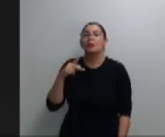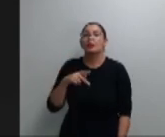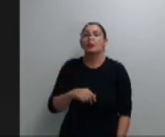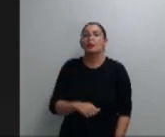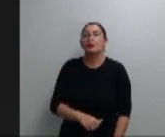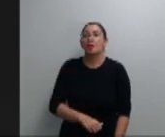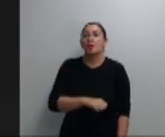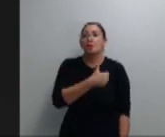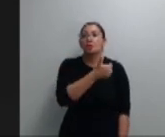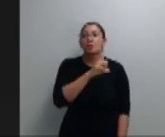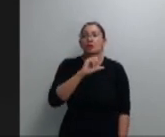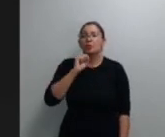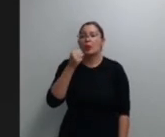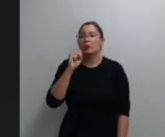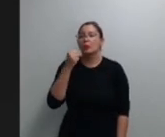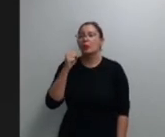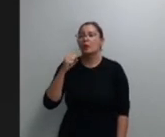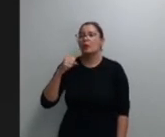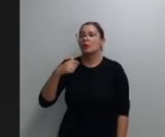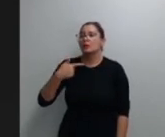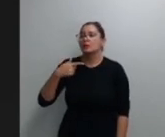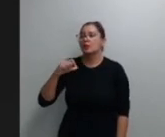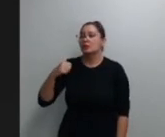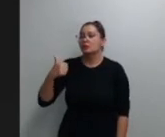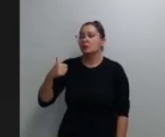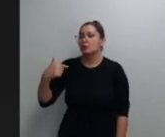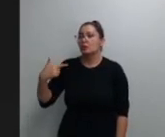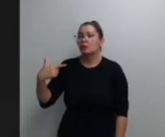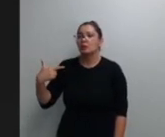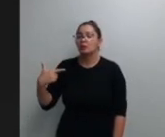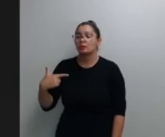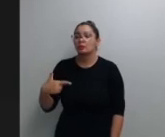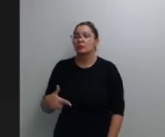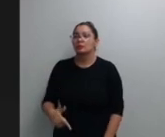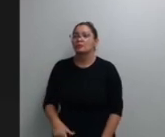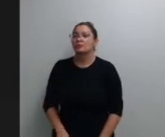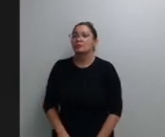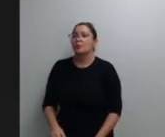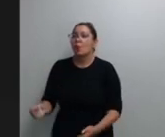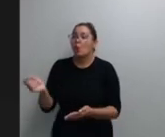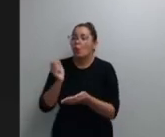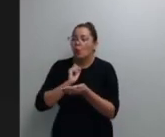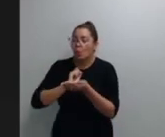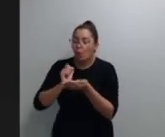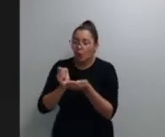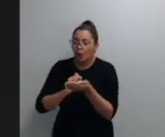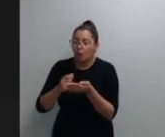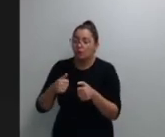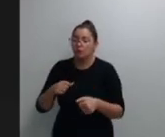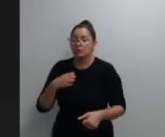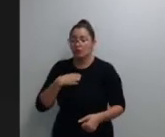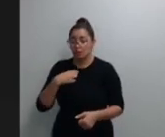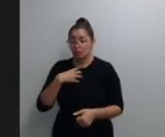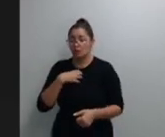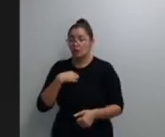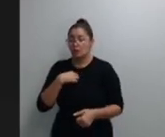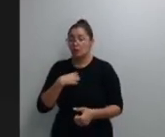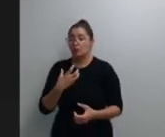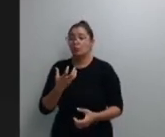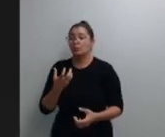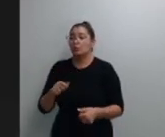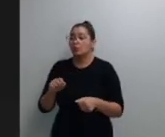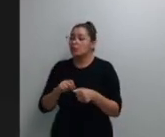1871-201 eu quis anotar isso era na na na chama